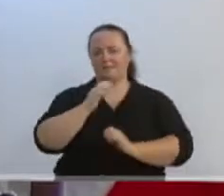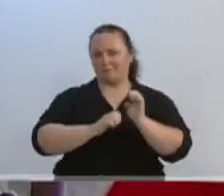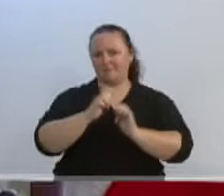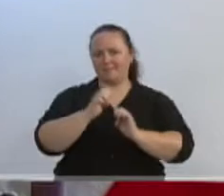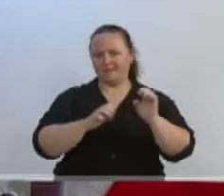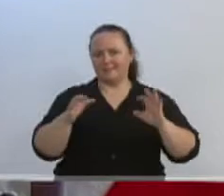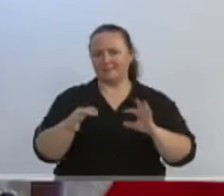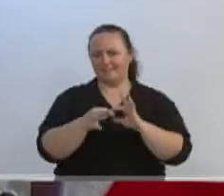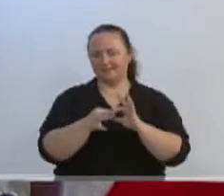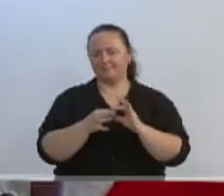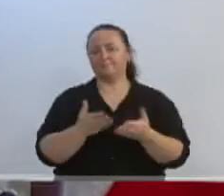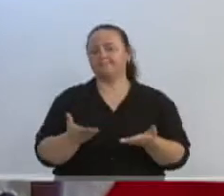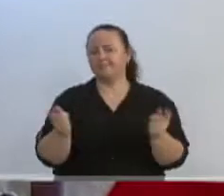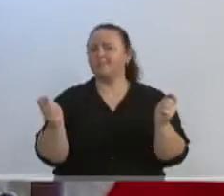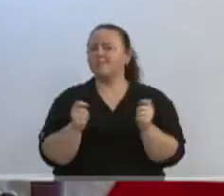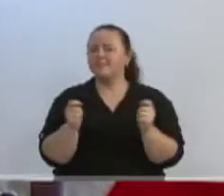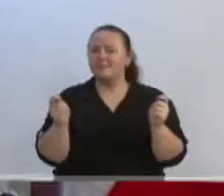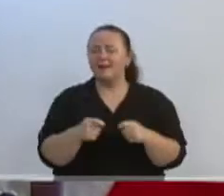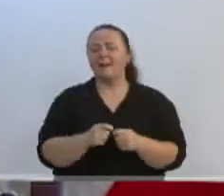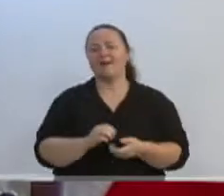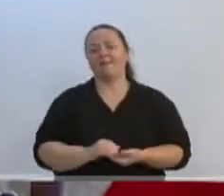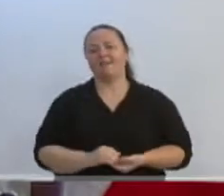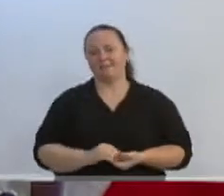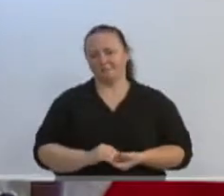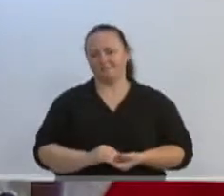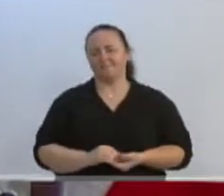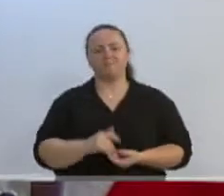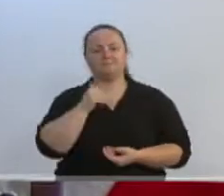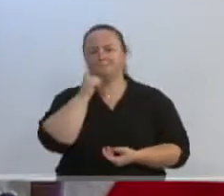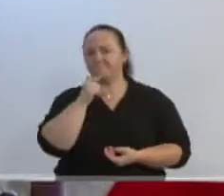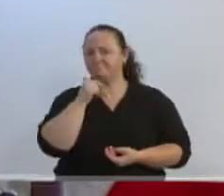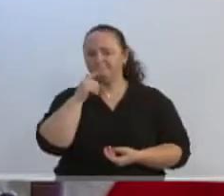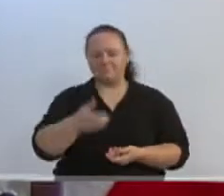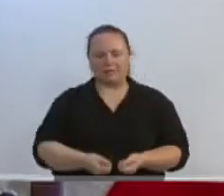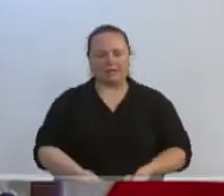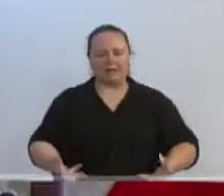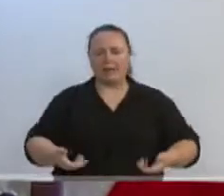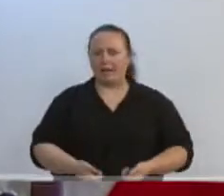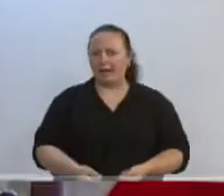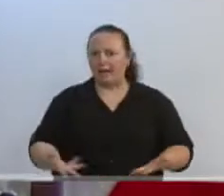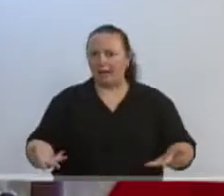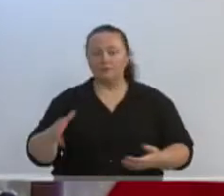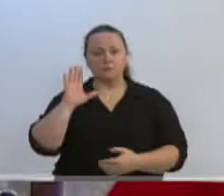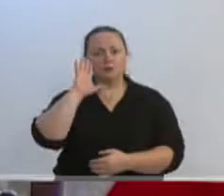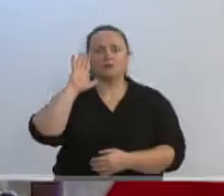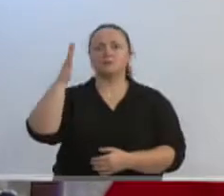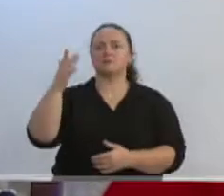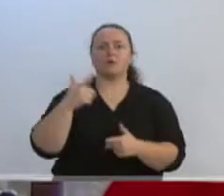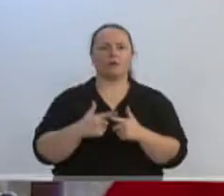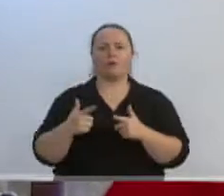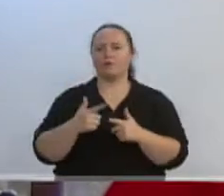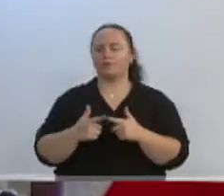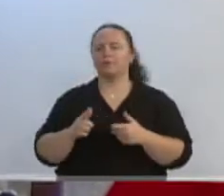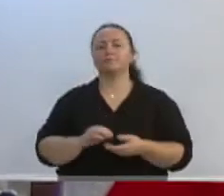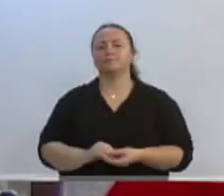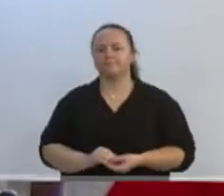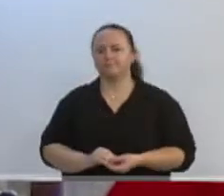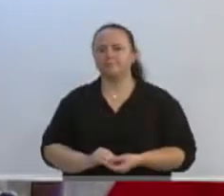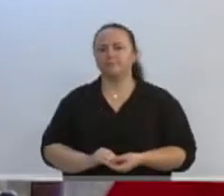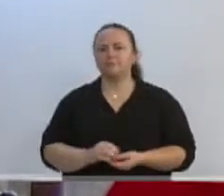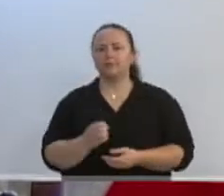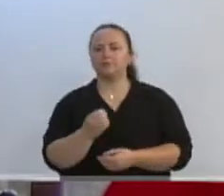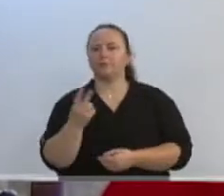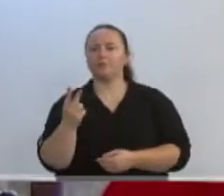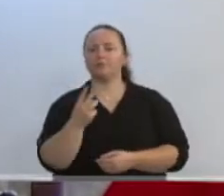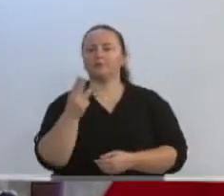dessa ampliação que é possível e é viável. Não vai haver custo para o município e nós resolvemos um grande problema e 2 ou 3 problemas para